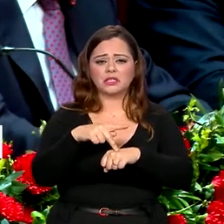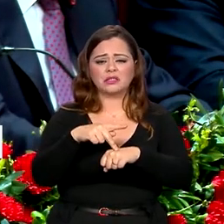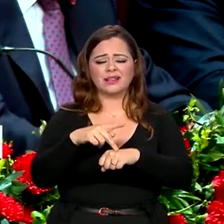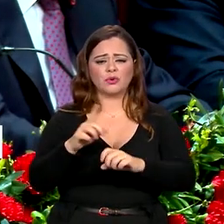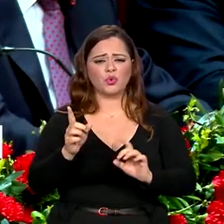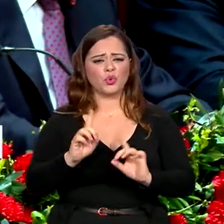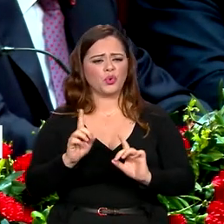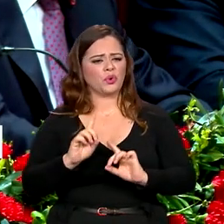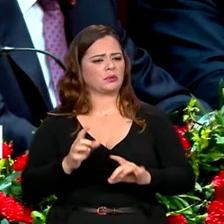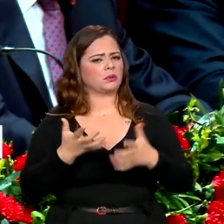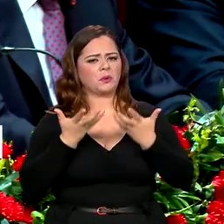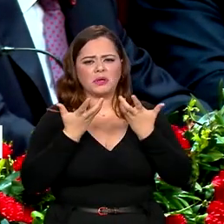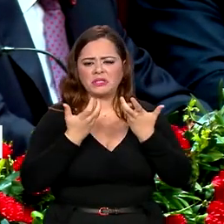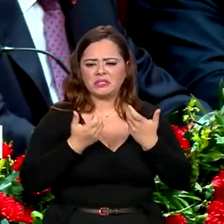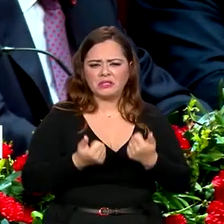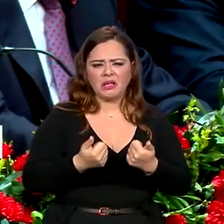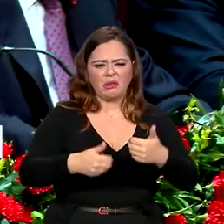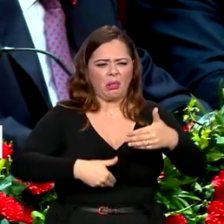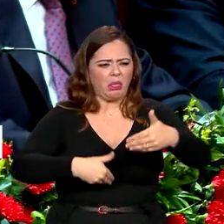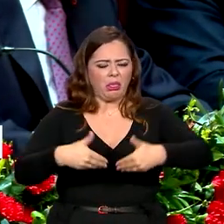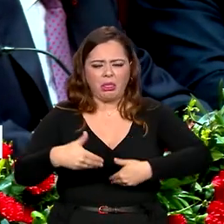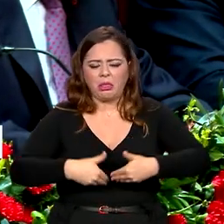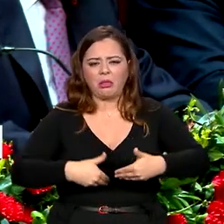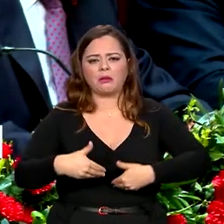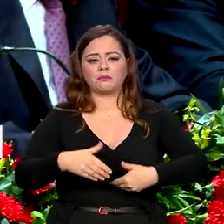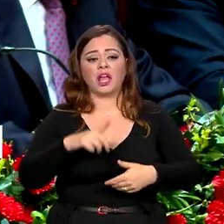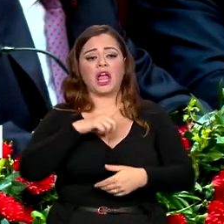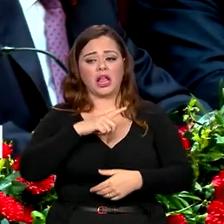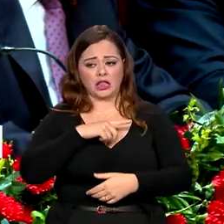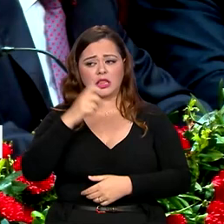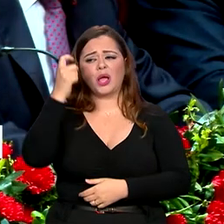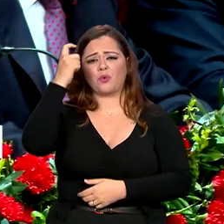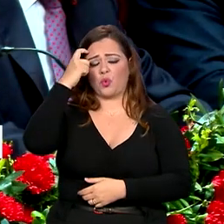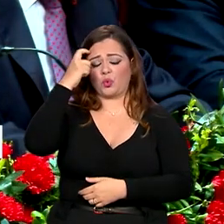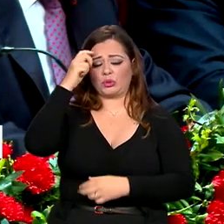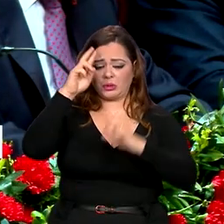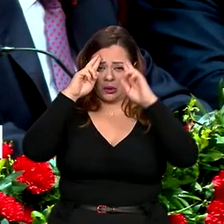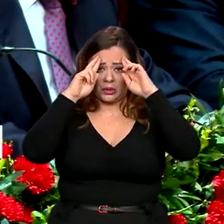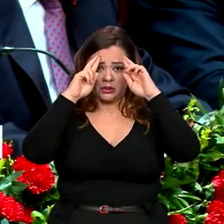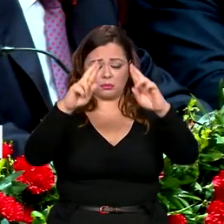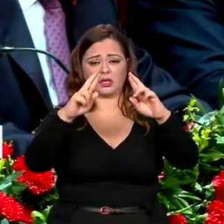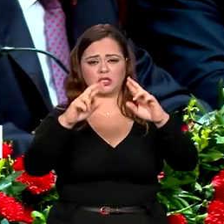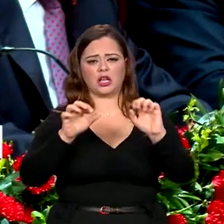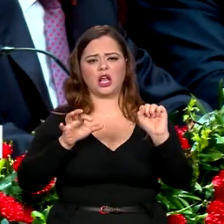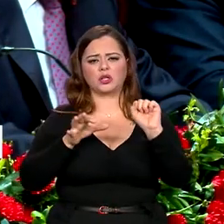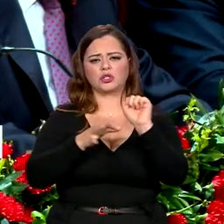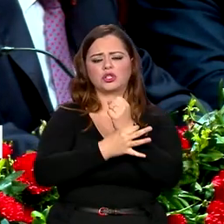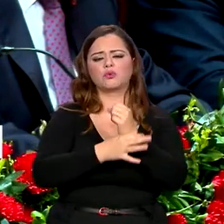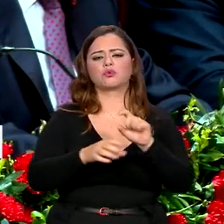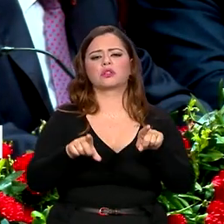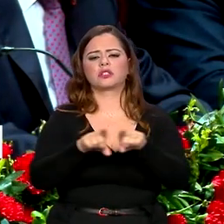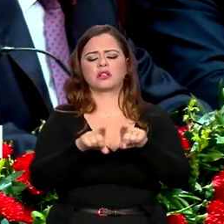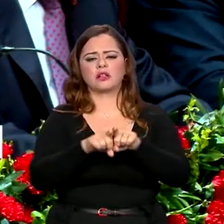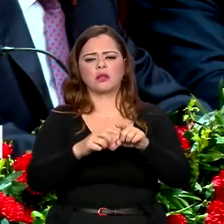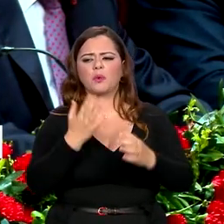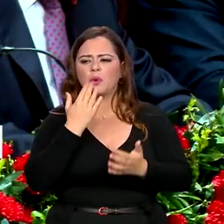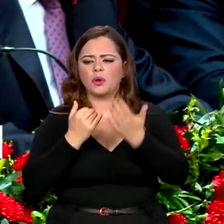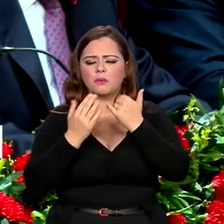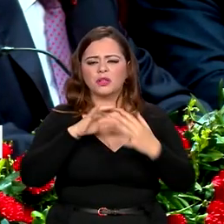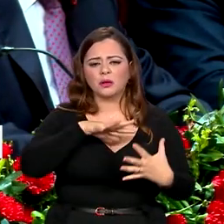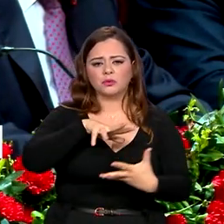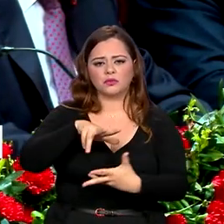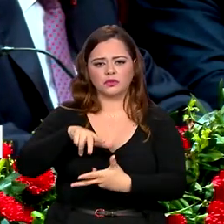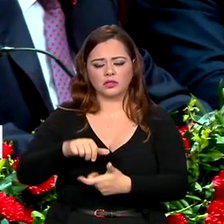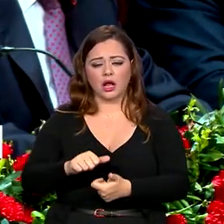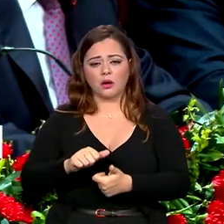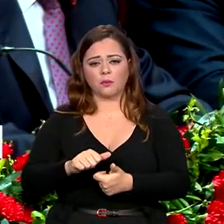aceita que o seu povo passe fome e que tem consciência de sua responsabilidade na segurança alimentar mundial pela